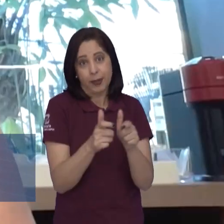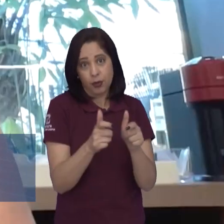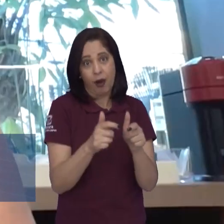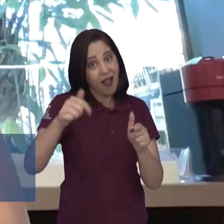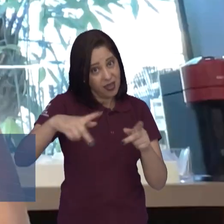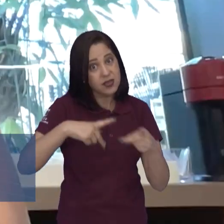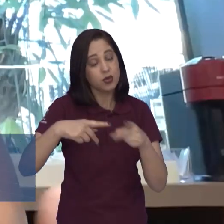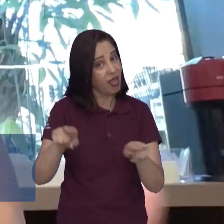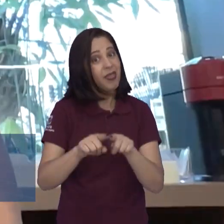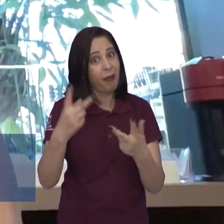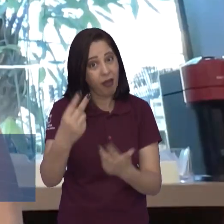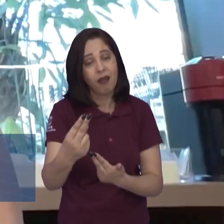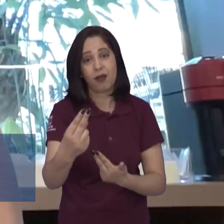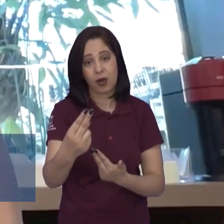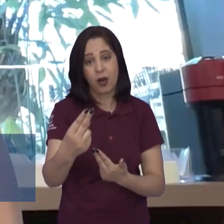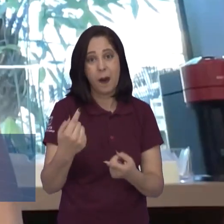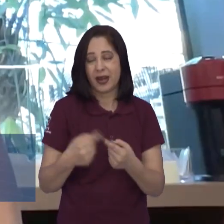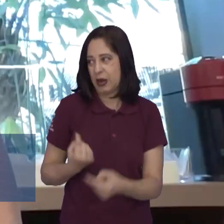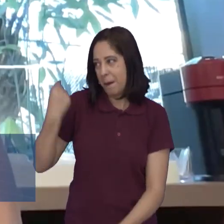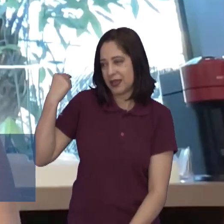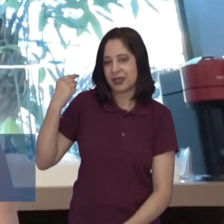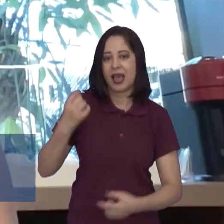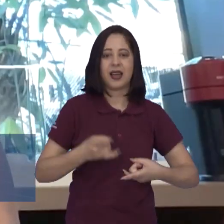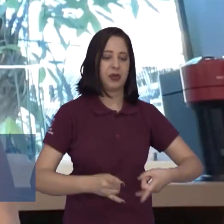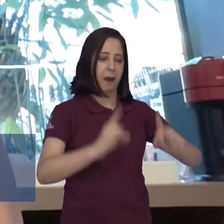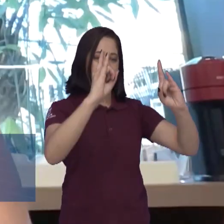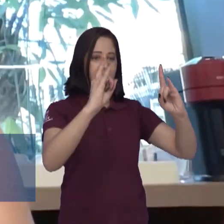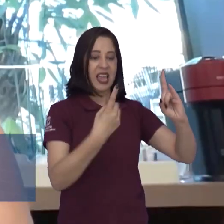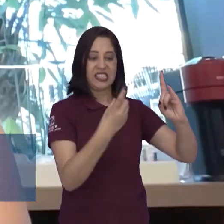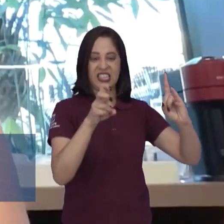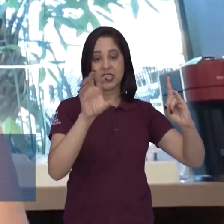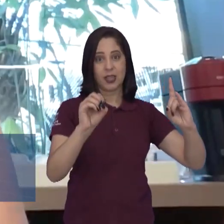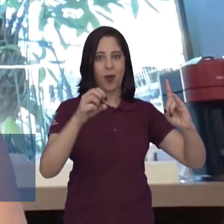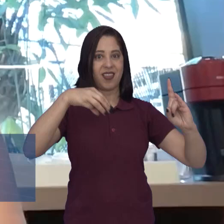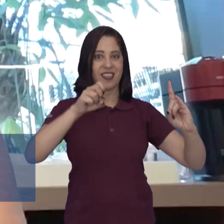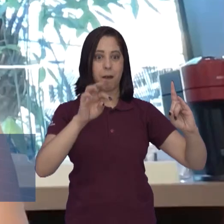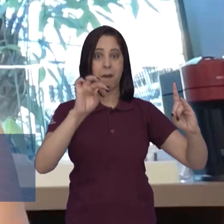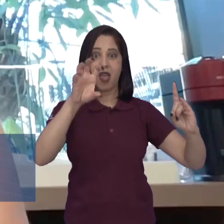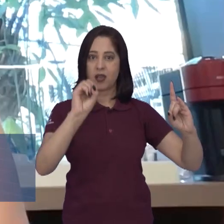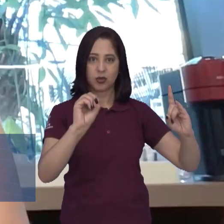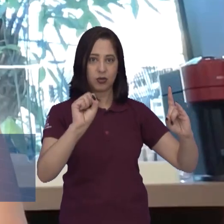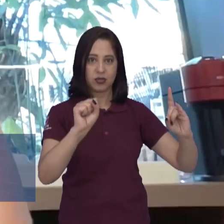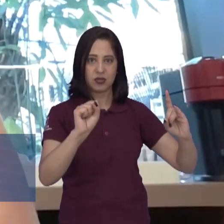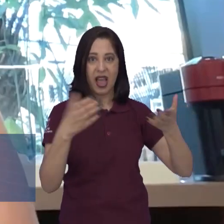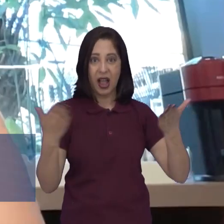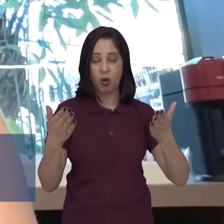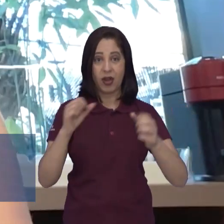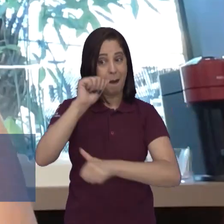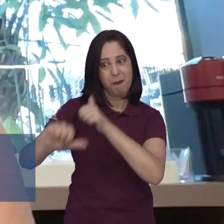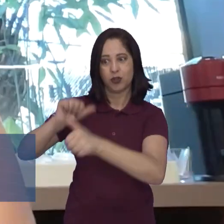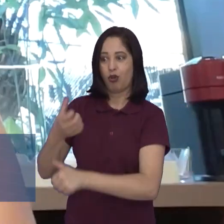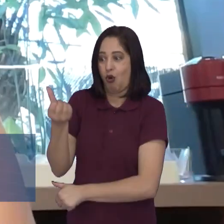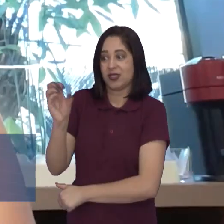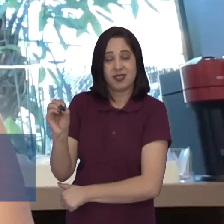José. Então, antes as pessoas moravam em apartamentos de 150 metros aqui, hoje elas já estão morando em apartamentos de 60 metros. Então, é